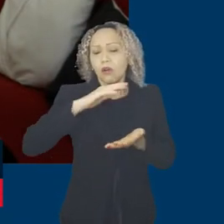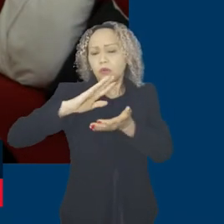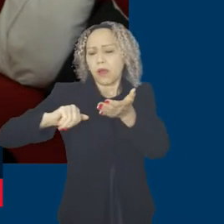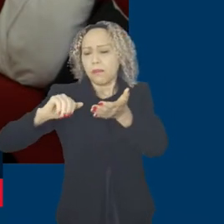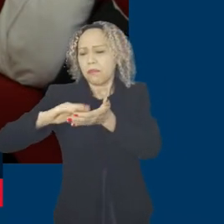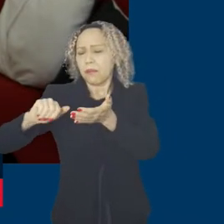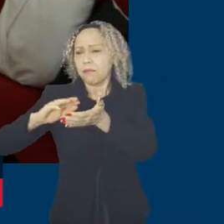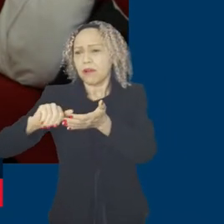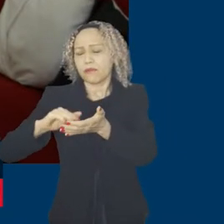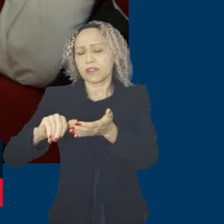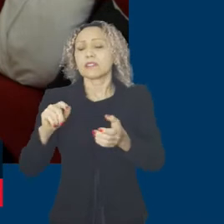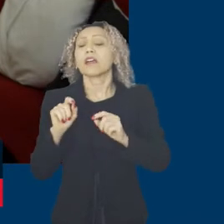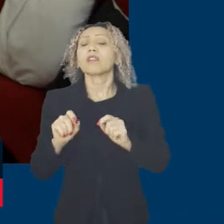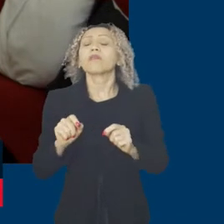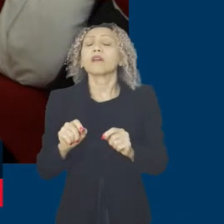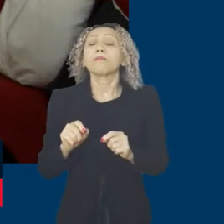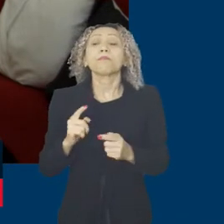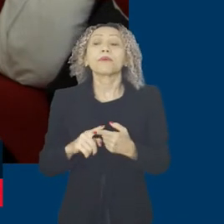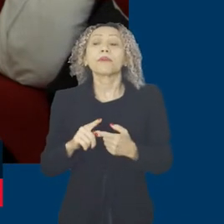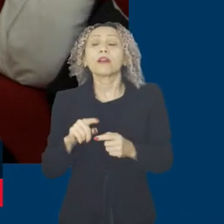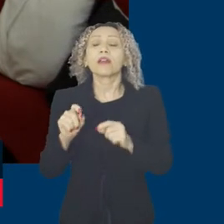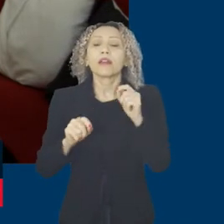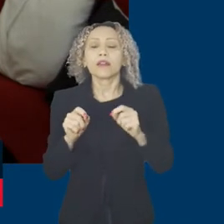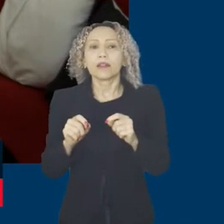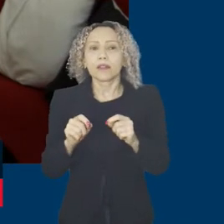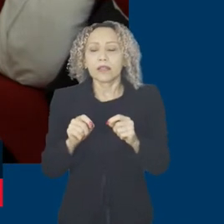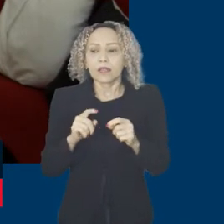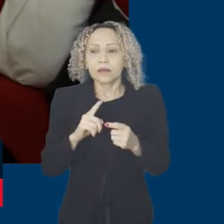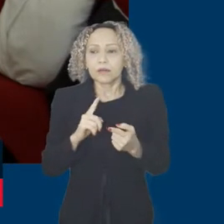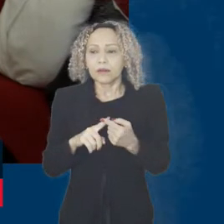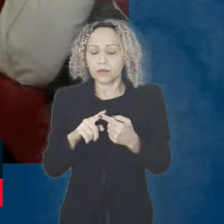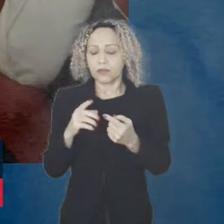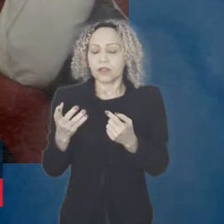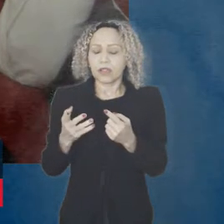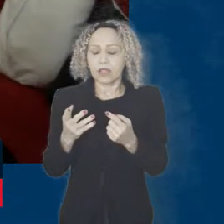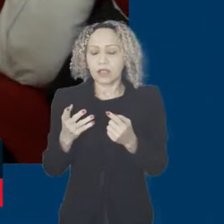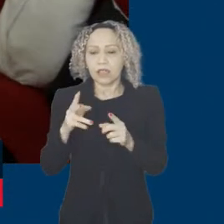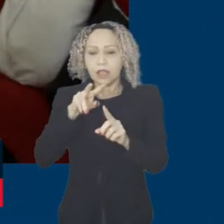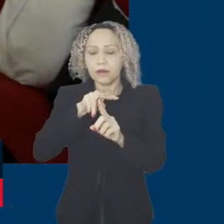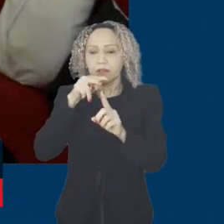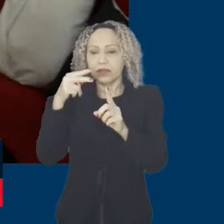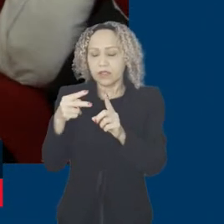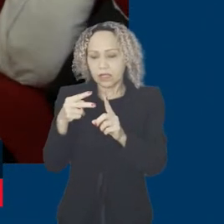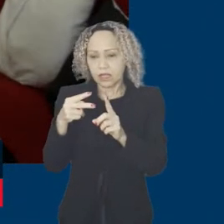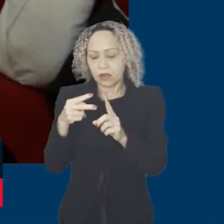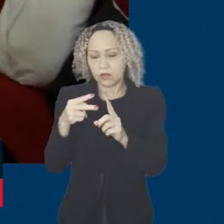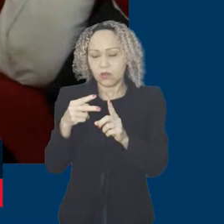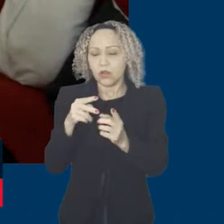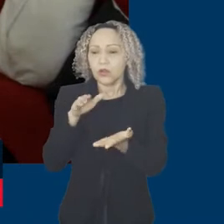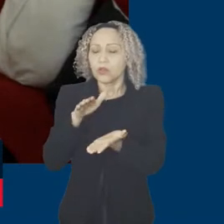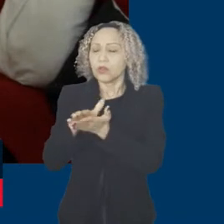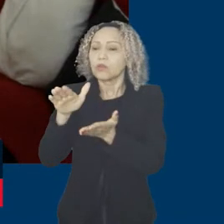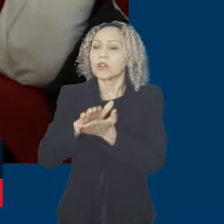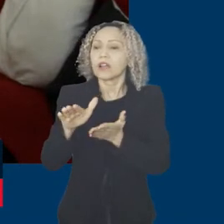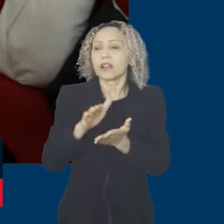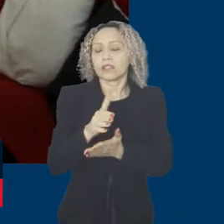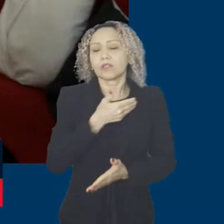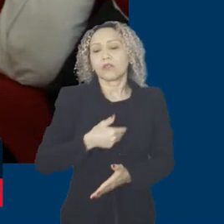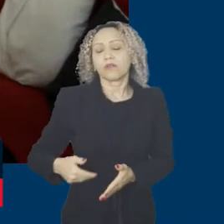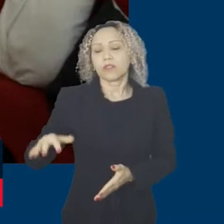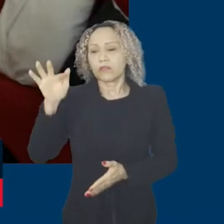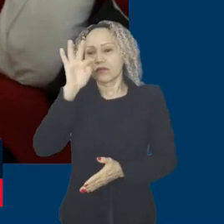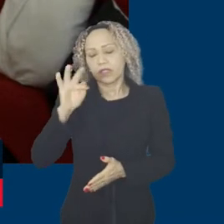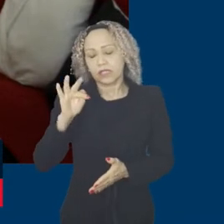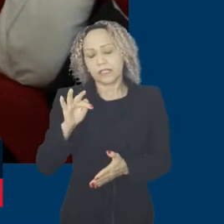possível pela alteração da previsão de gastos do governo federal com as despesas primárias. Isso